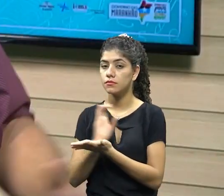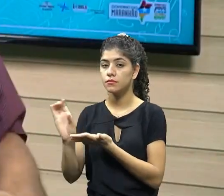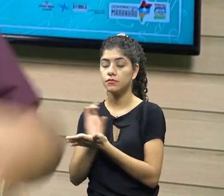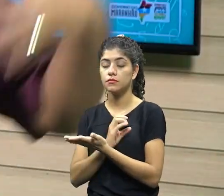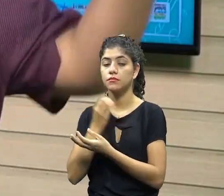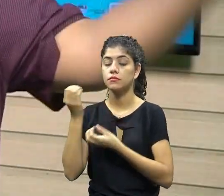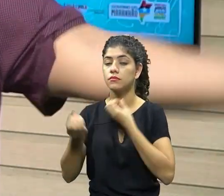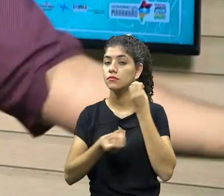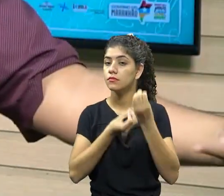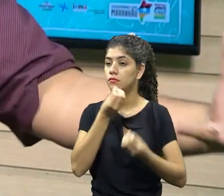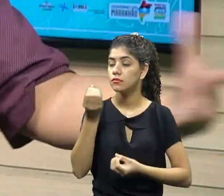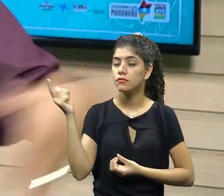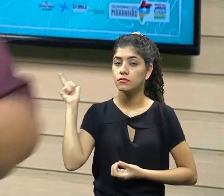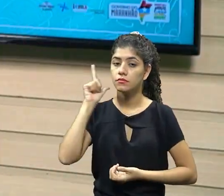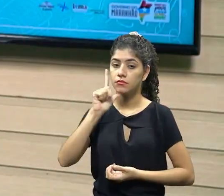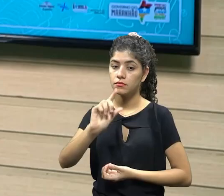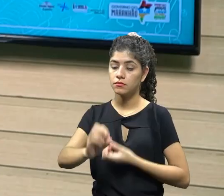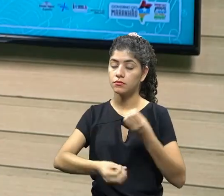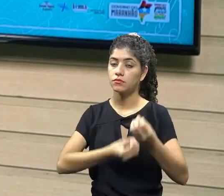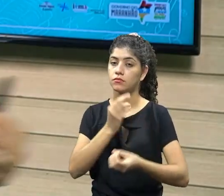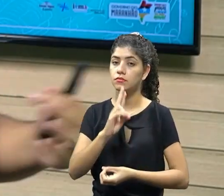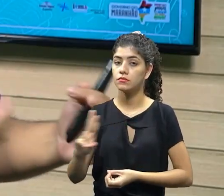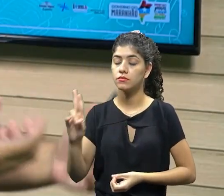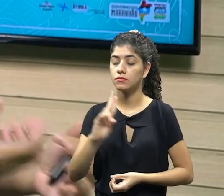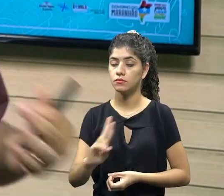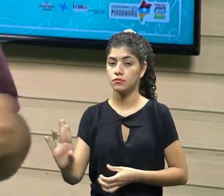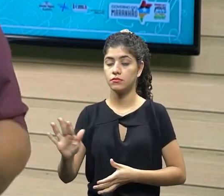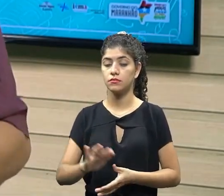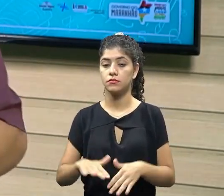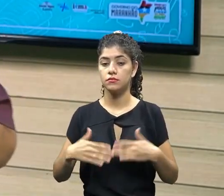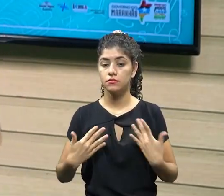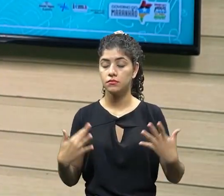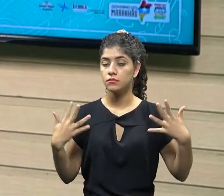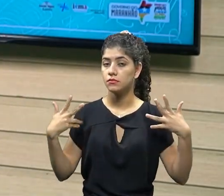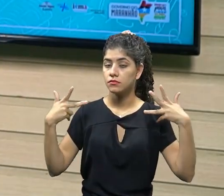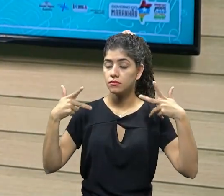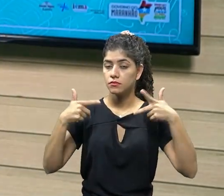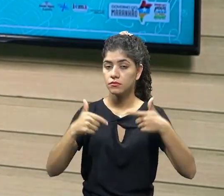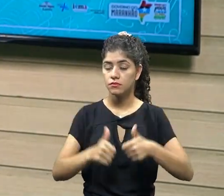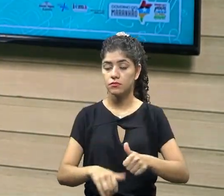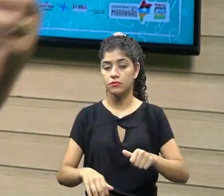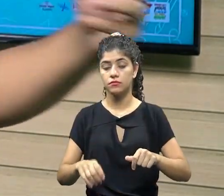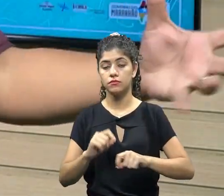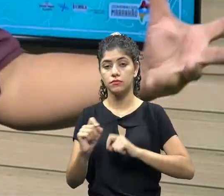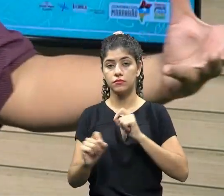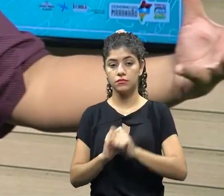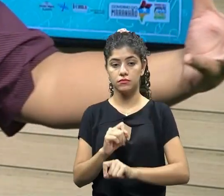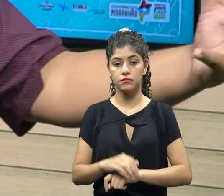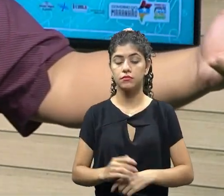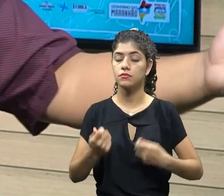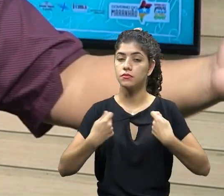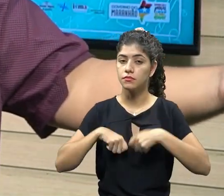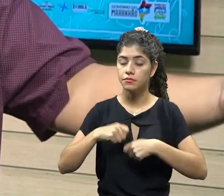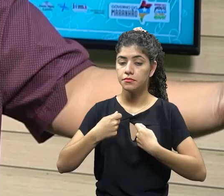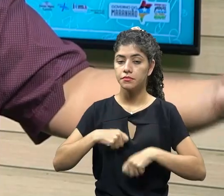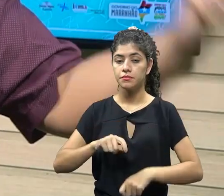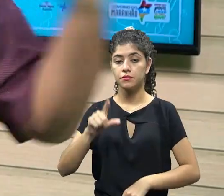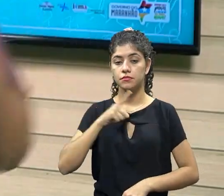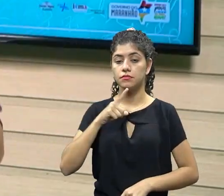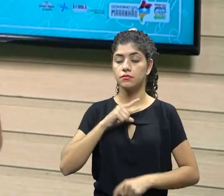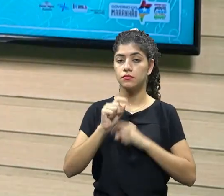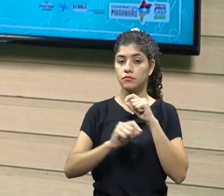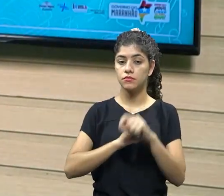ganhando? Por como eles estão aplicando? Então, todo esse back market, tá bom? ele precisa